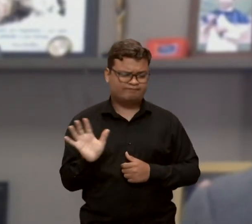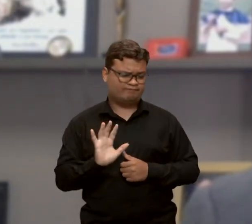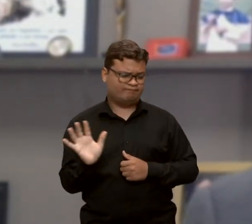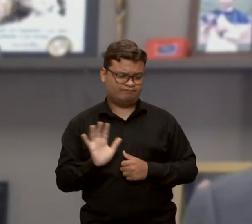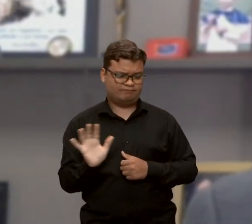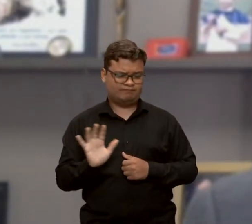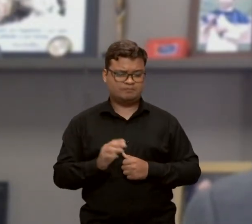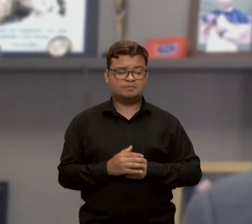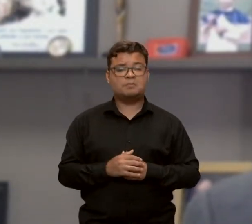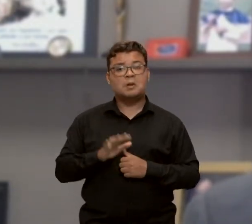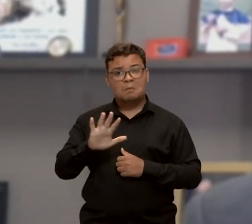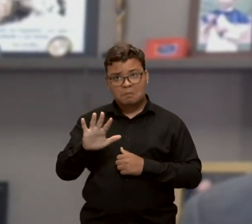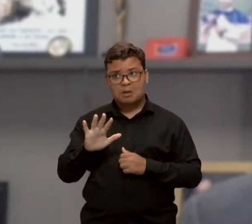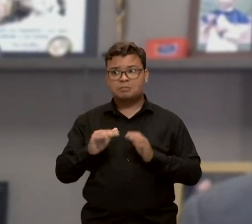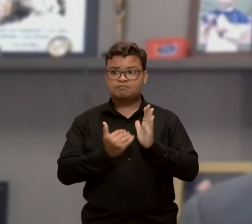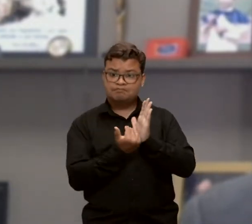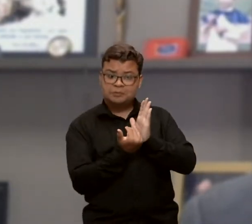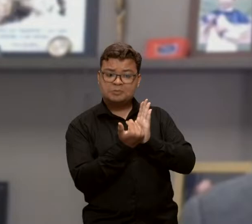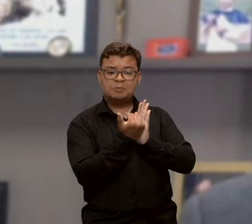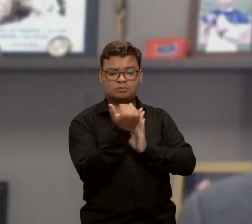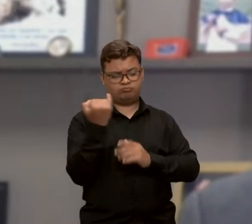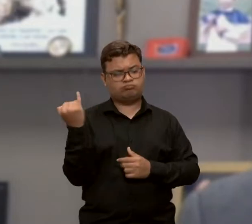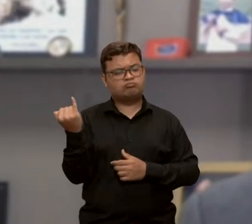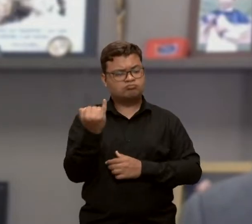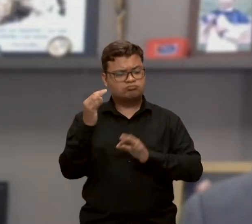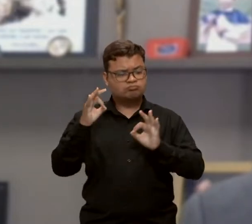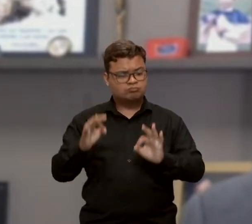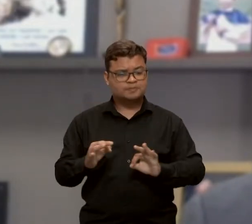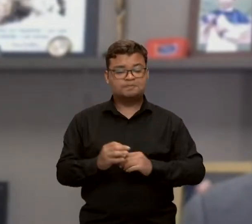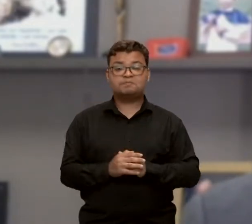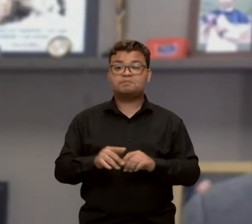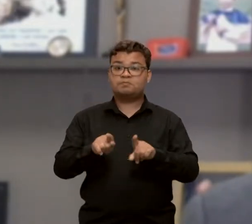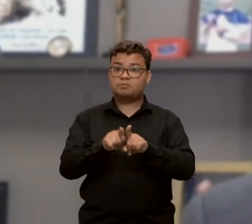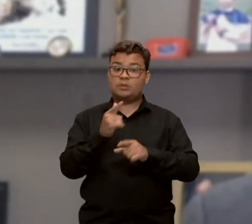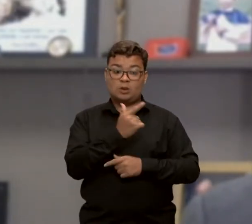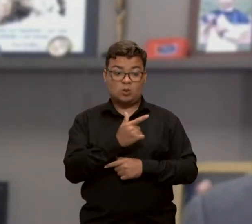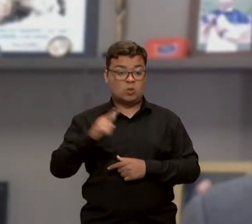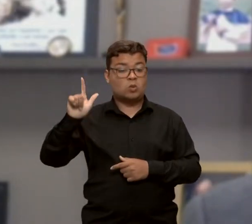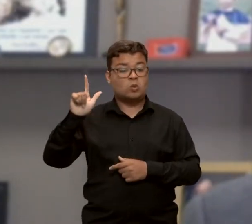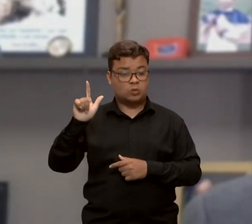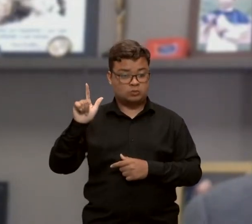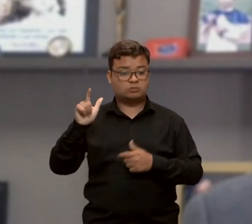Mas eu também gosto de ressaltar uma outra questão, que às vezes os rankings são